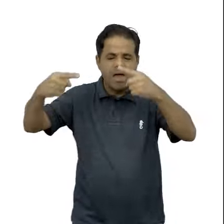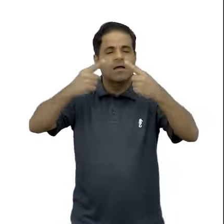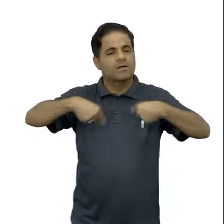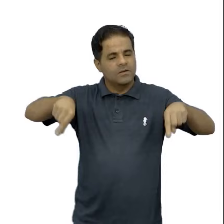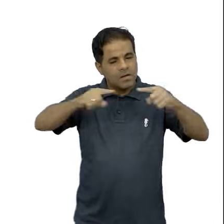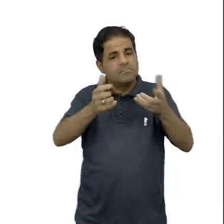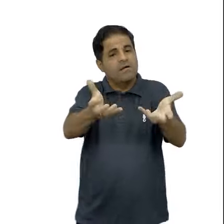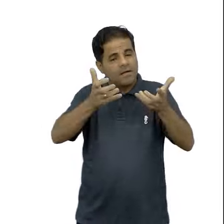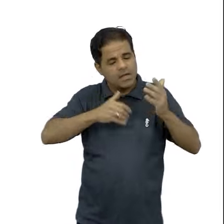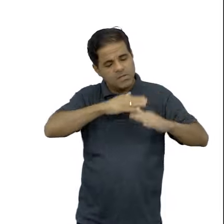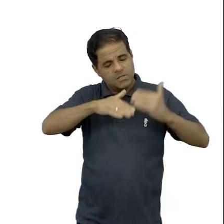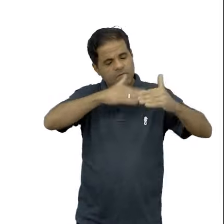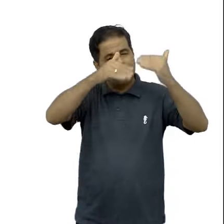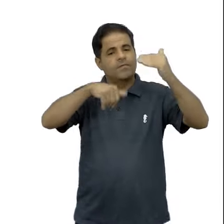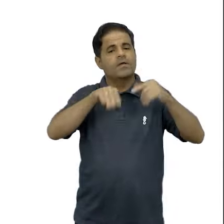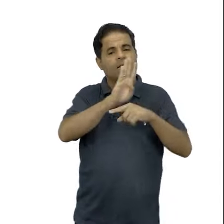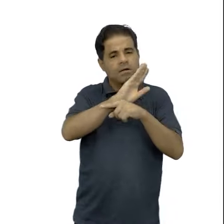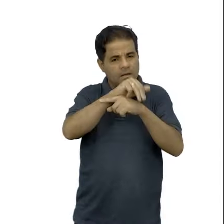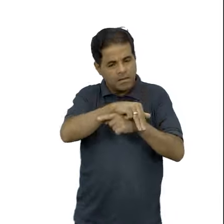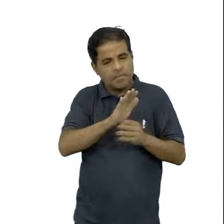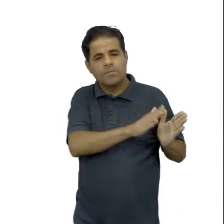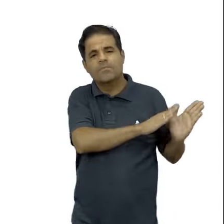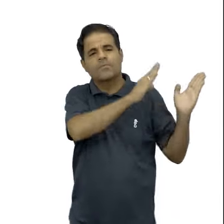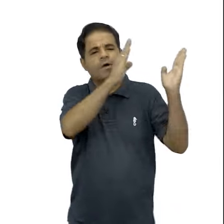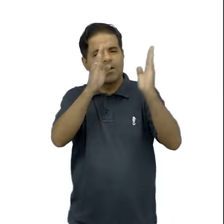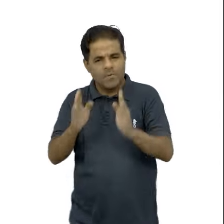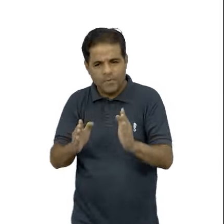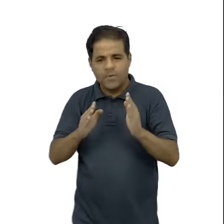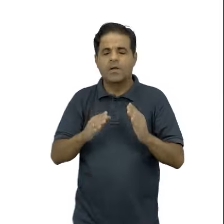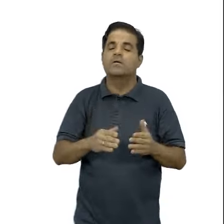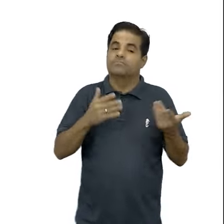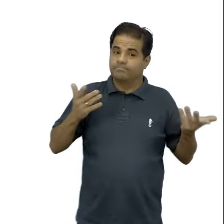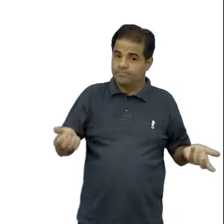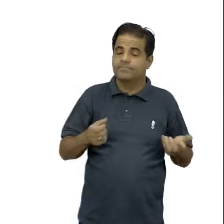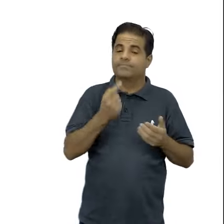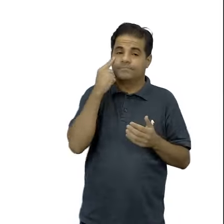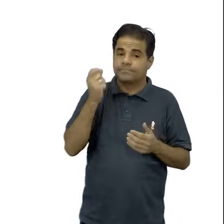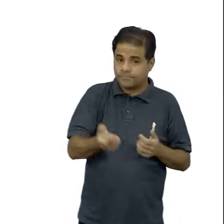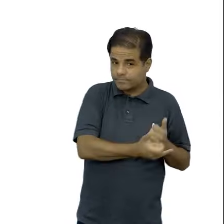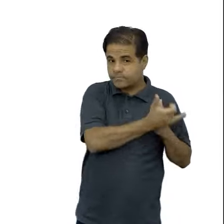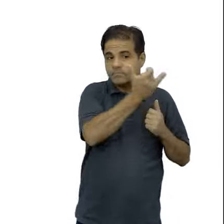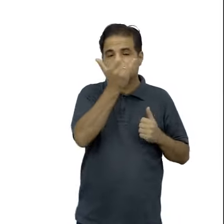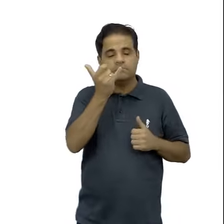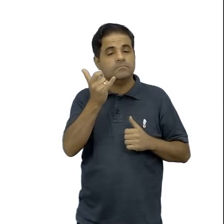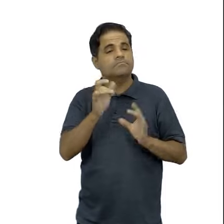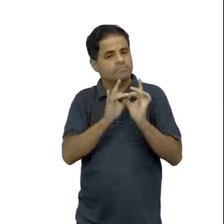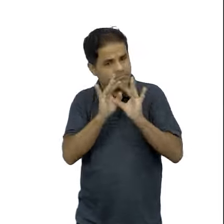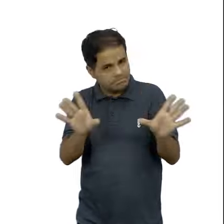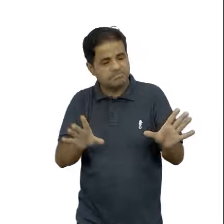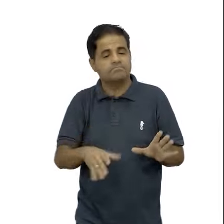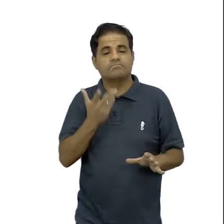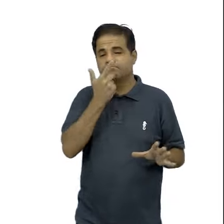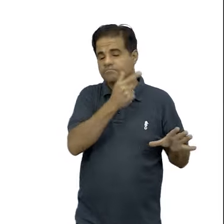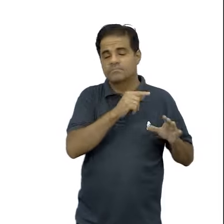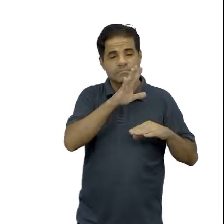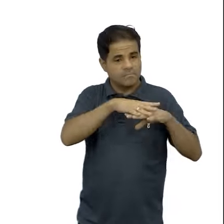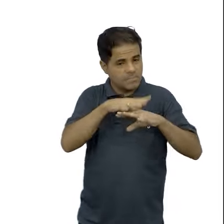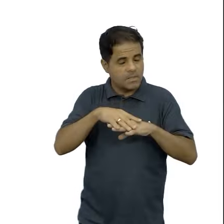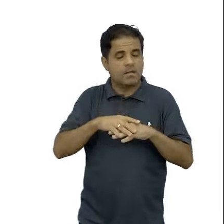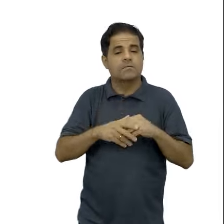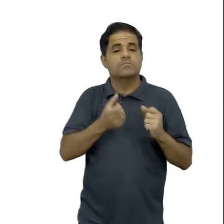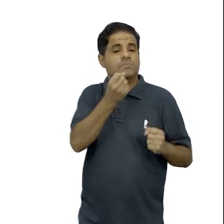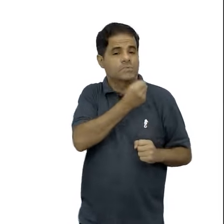pretendemos desenvolver ao longo deste bimestre. Refletiremos que a quantificação permite a matematização